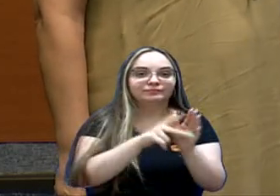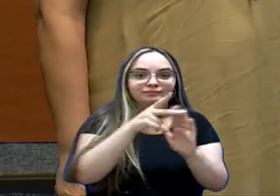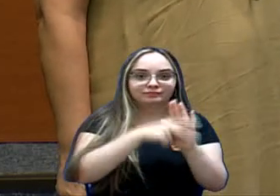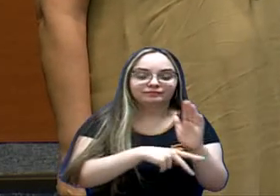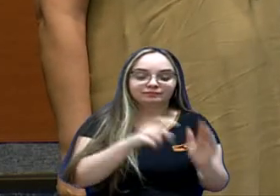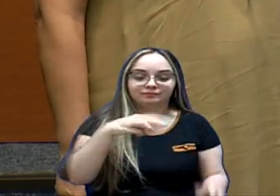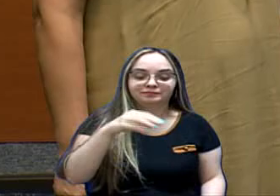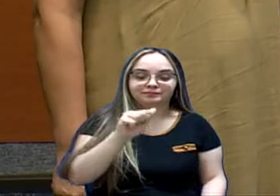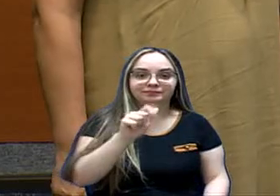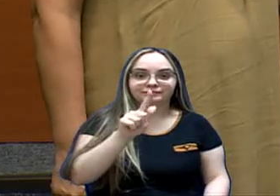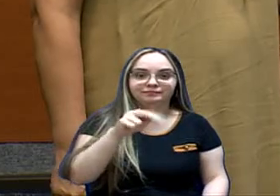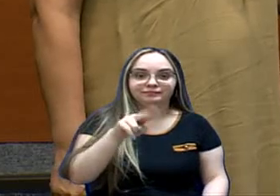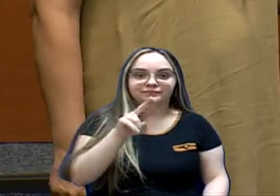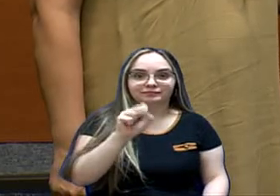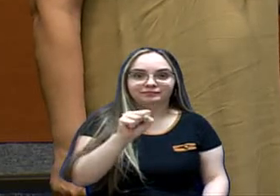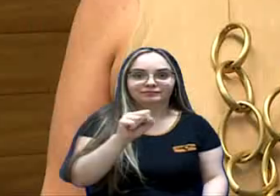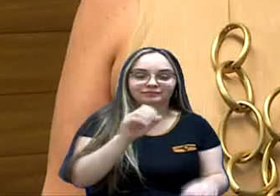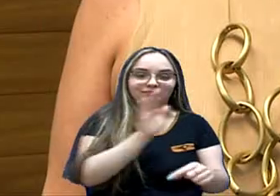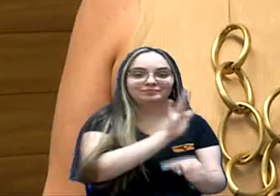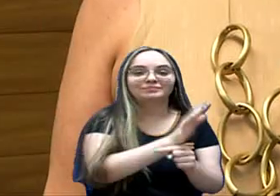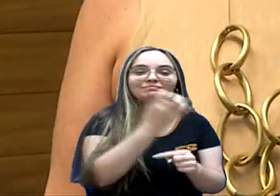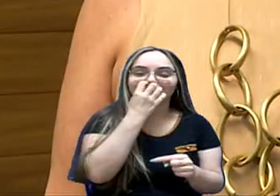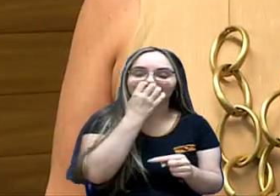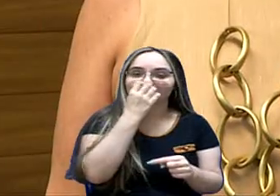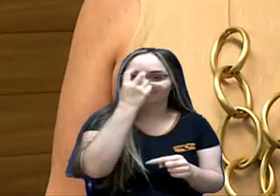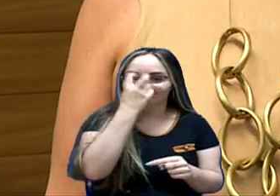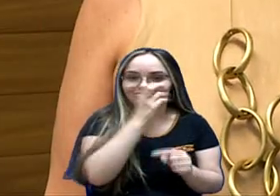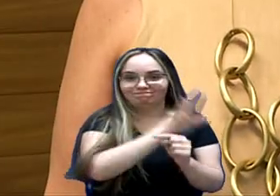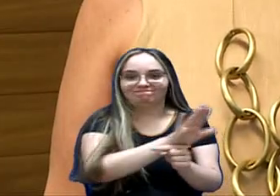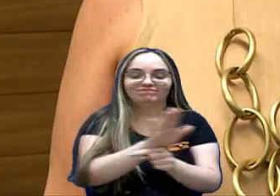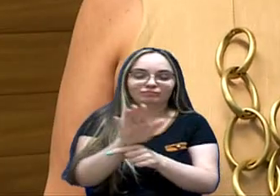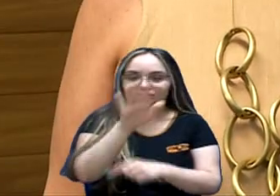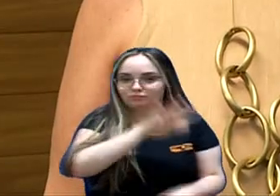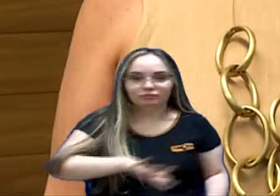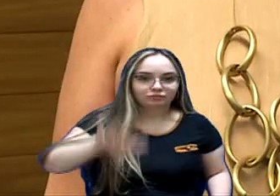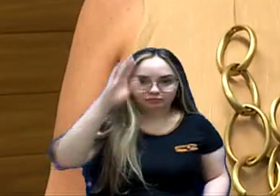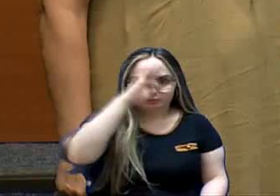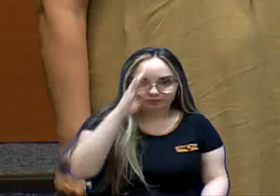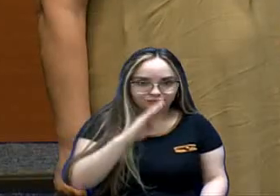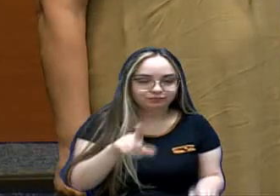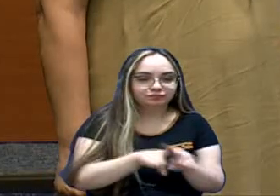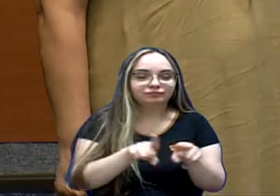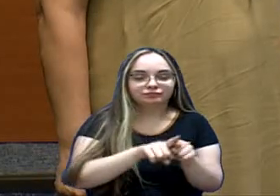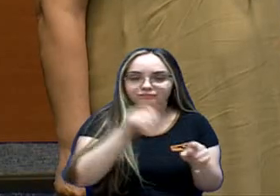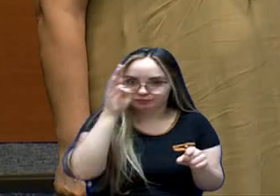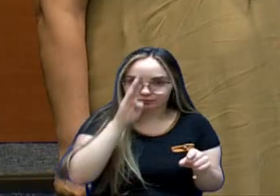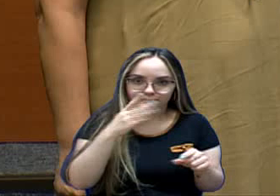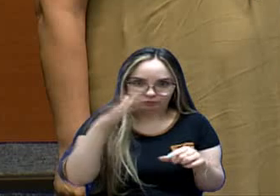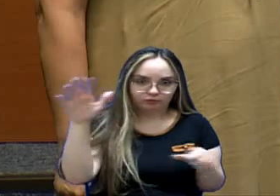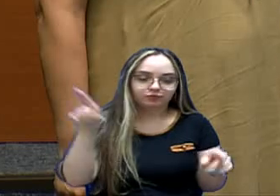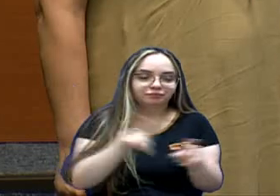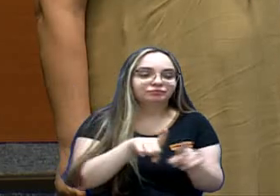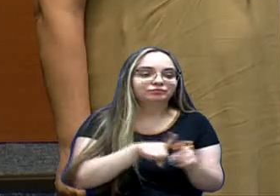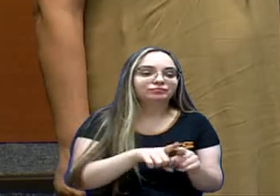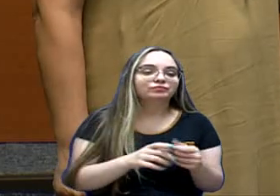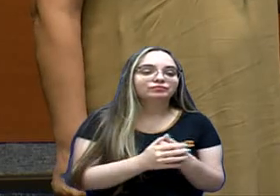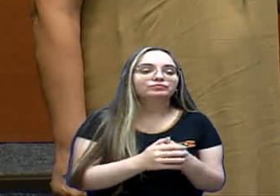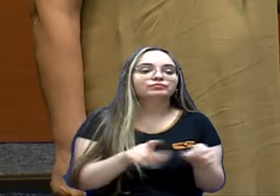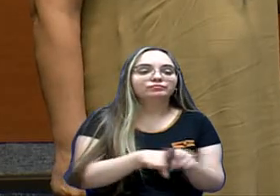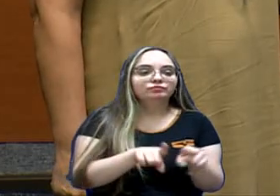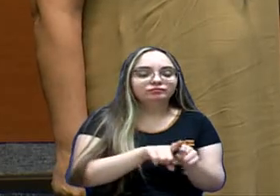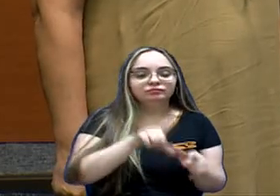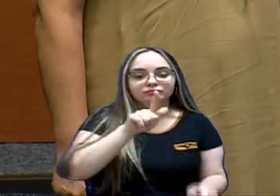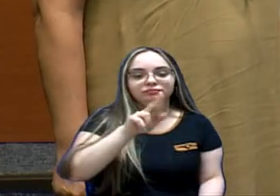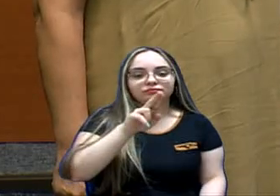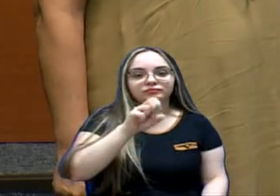Magnus, que oferece cão-guia de graça para todos no Brasil e até fora do Brasil, para o doutor Gustavo, à